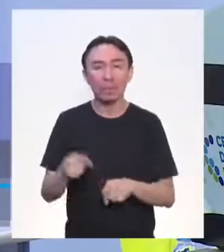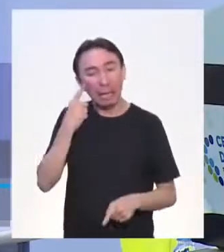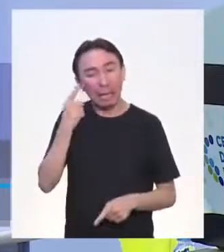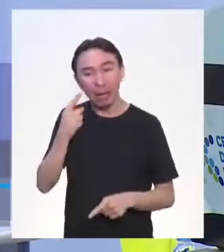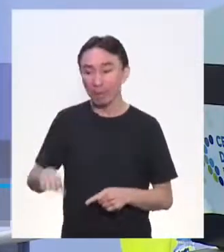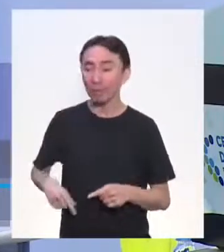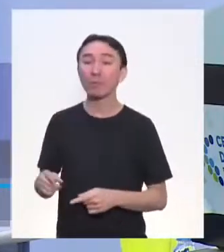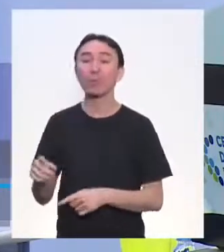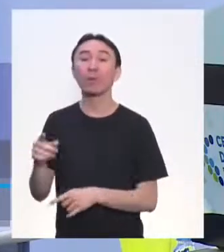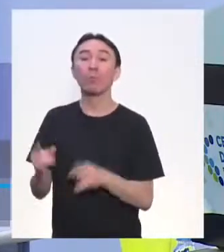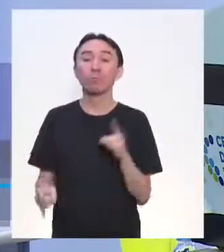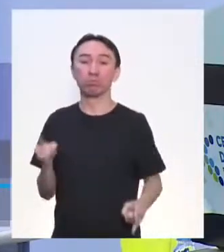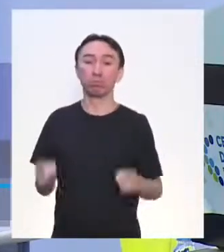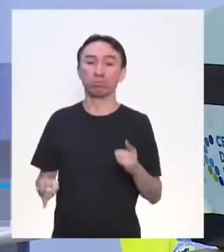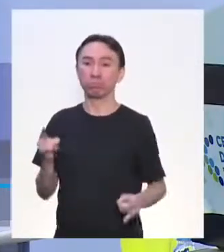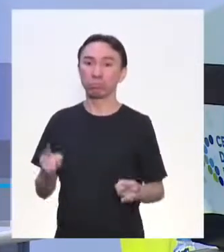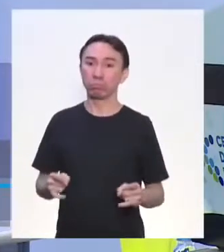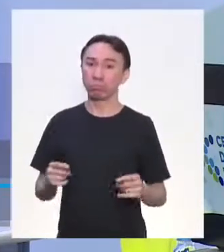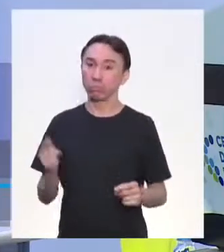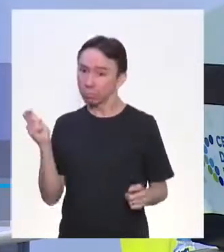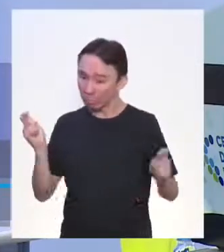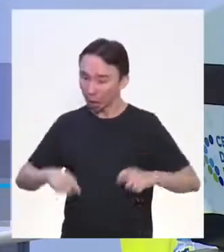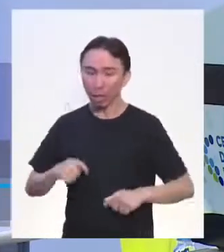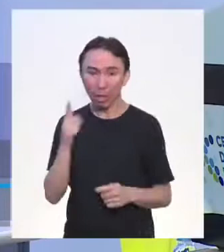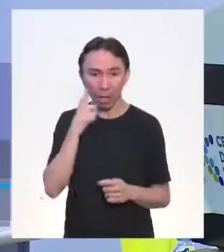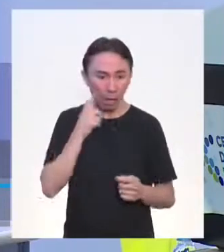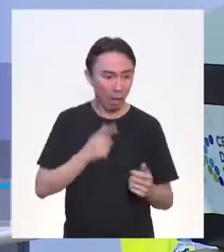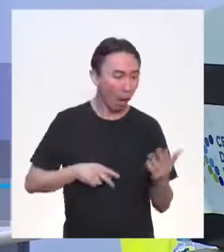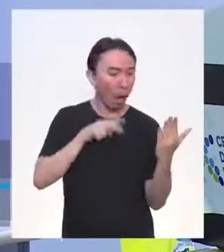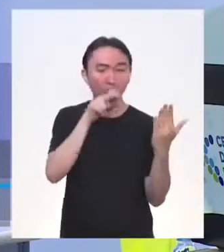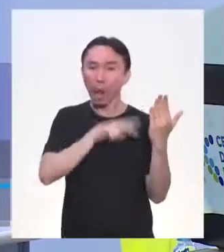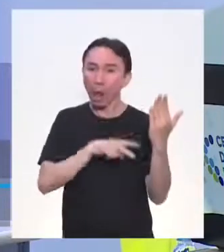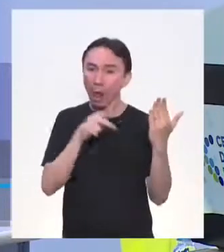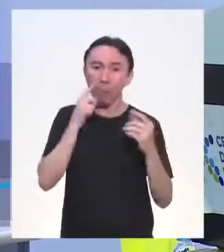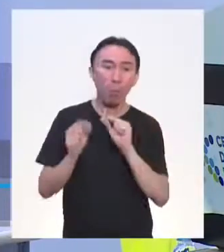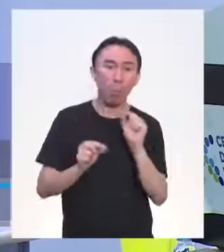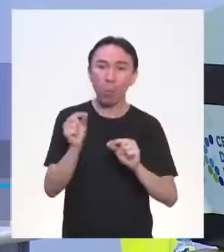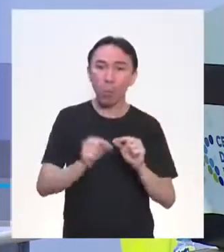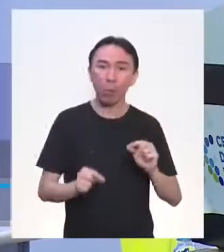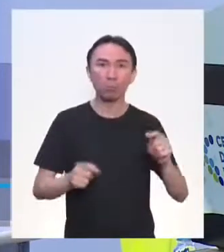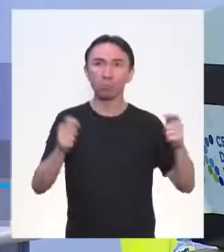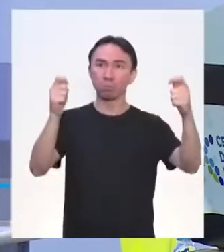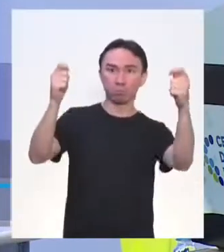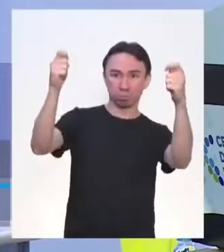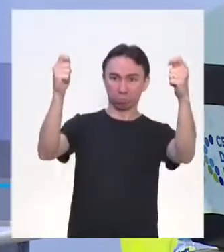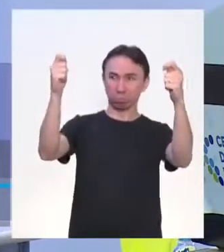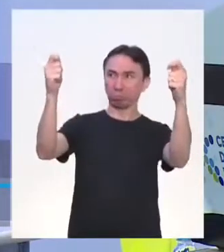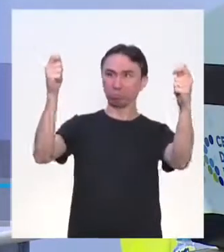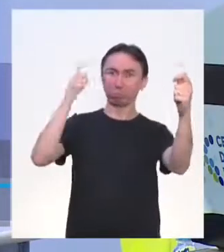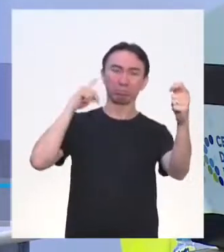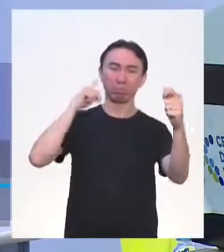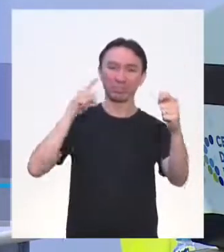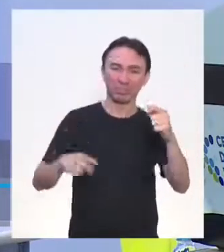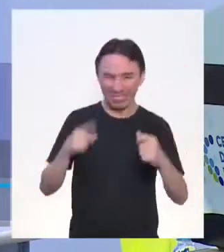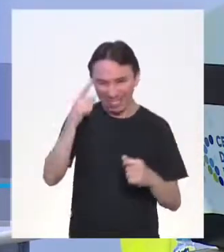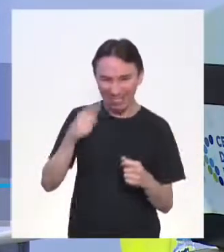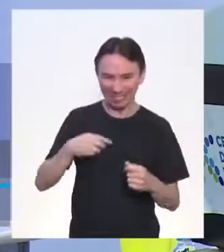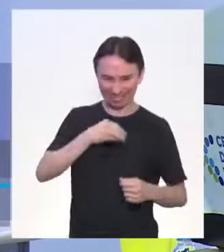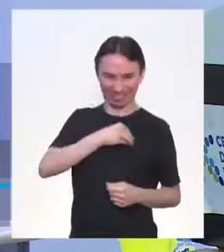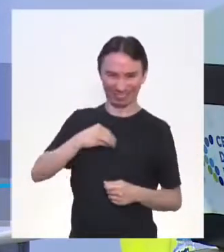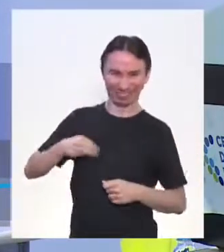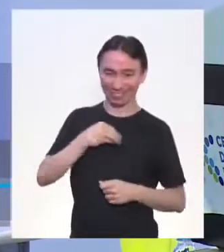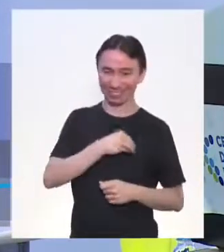tomografias por hora. Os médicos que avaliaram seus diagnósticos e resultados concluíram que estavam certos